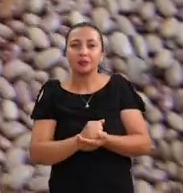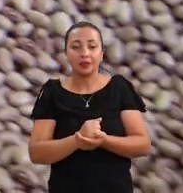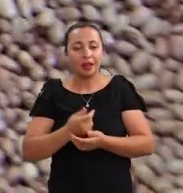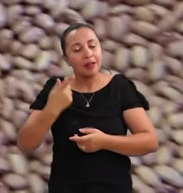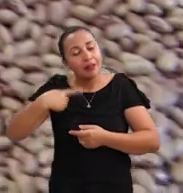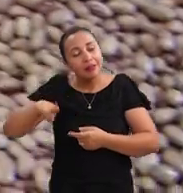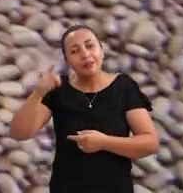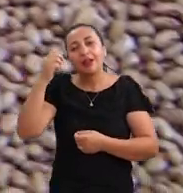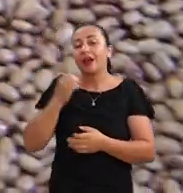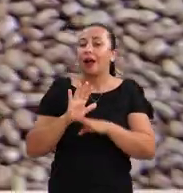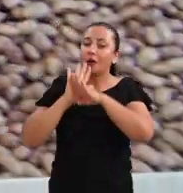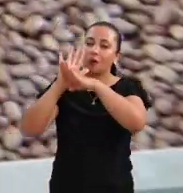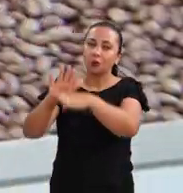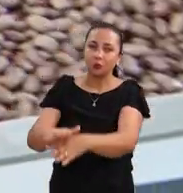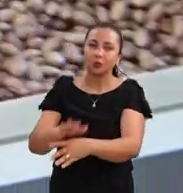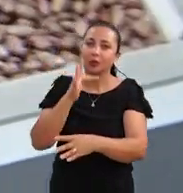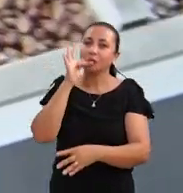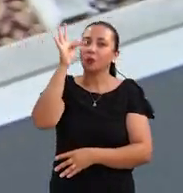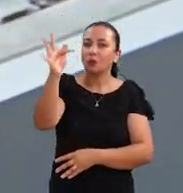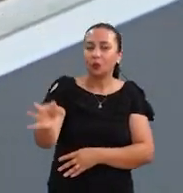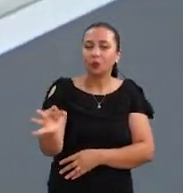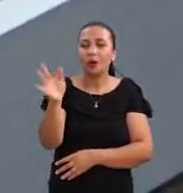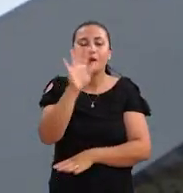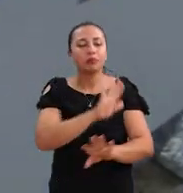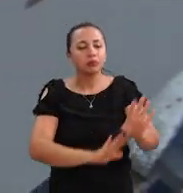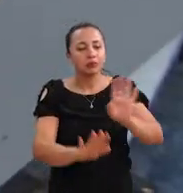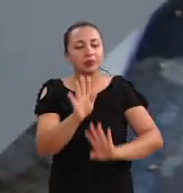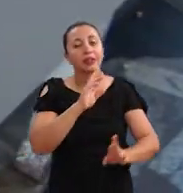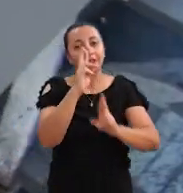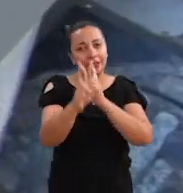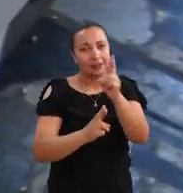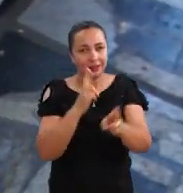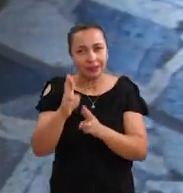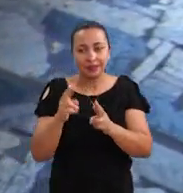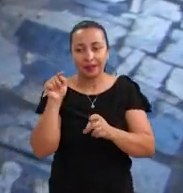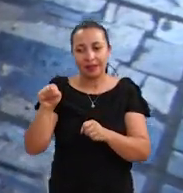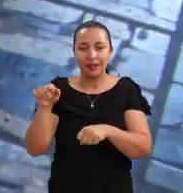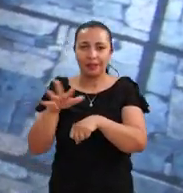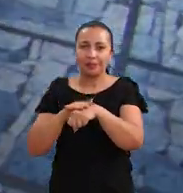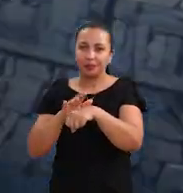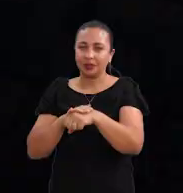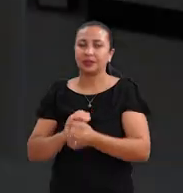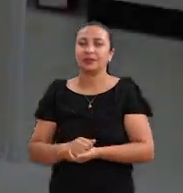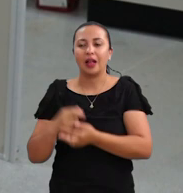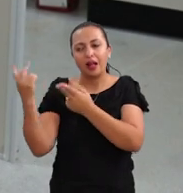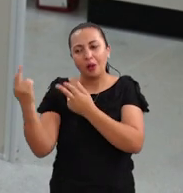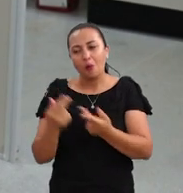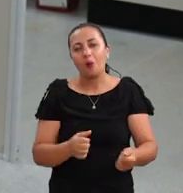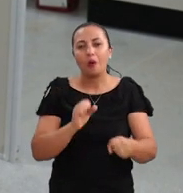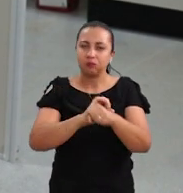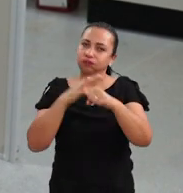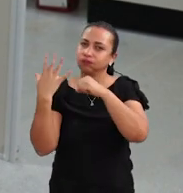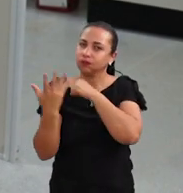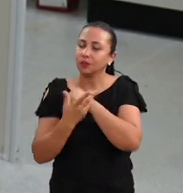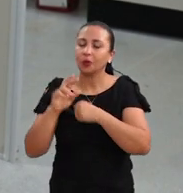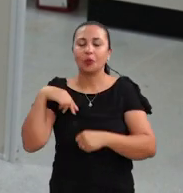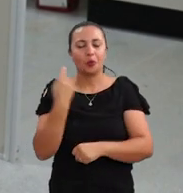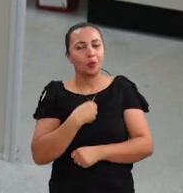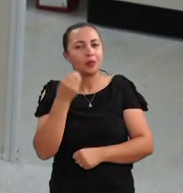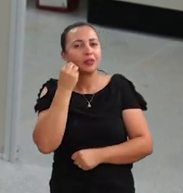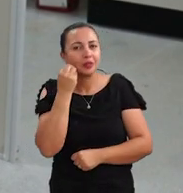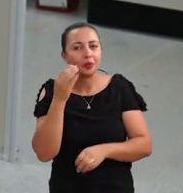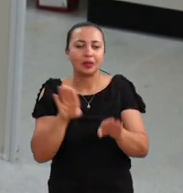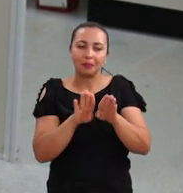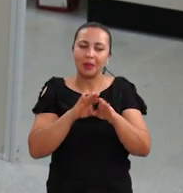alimento que vai ser benéfico para ele, preservando, né, ele em relação àquela doença. coronavírus? O mesmo vale para o coronavírus. A gente também testou